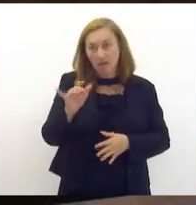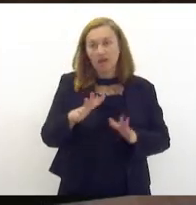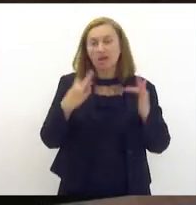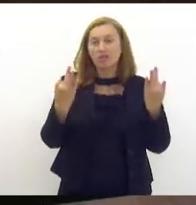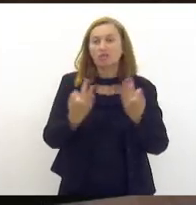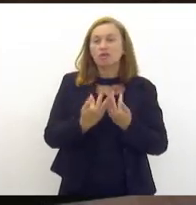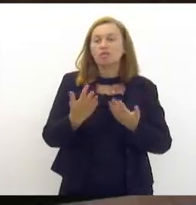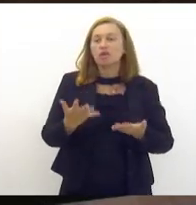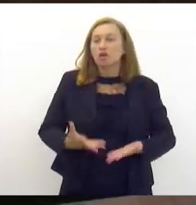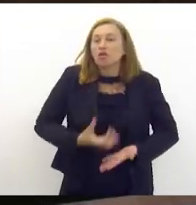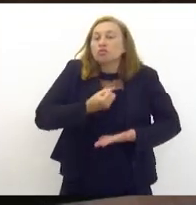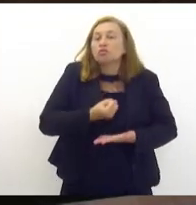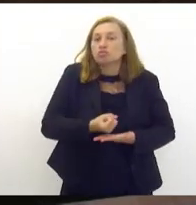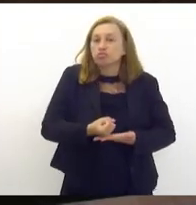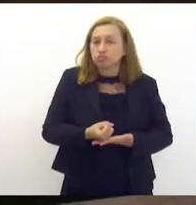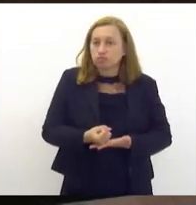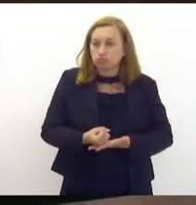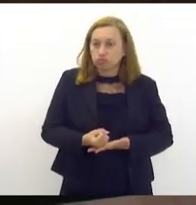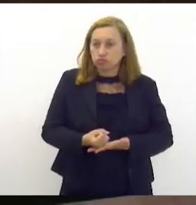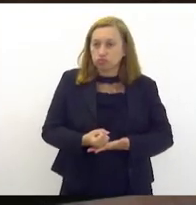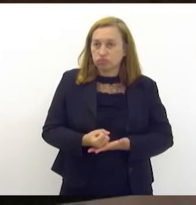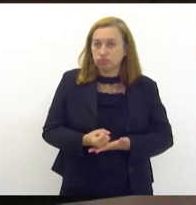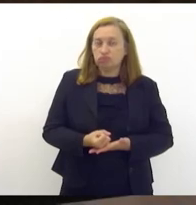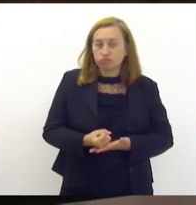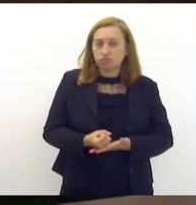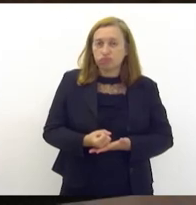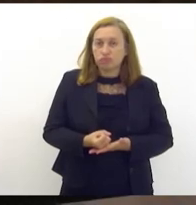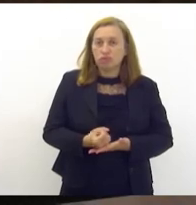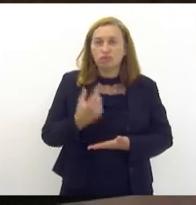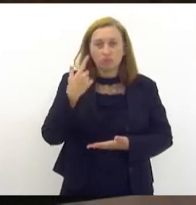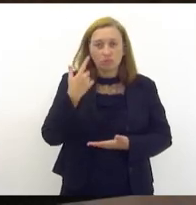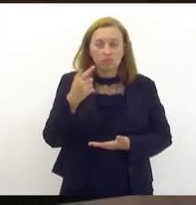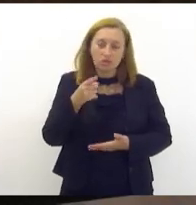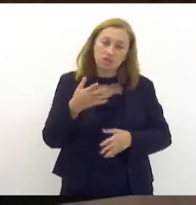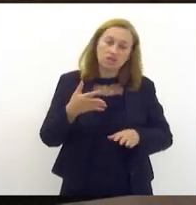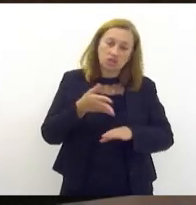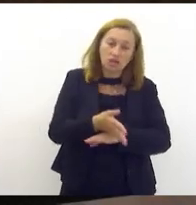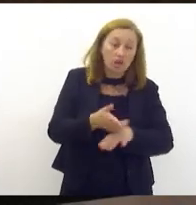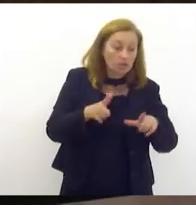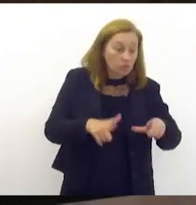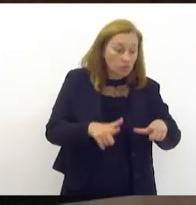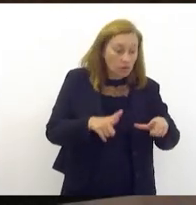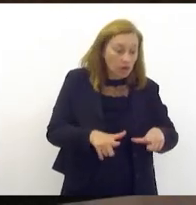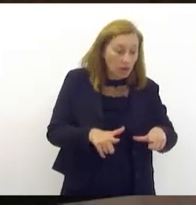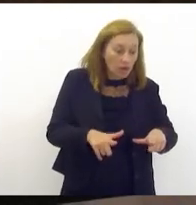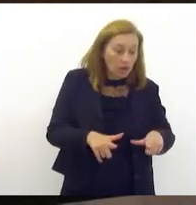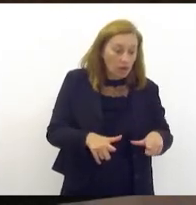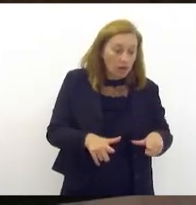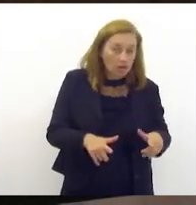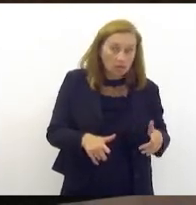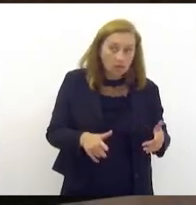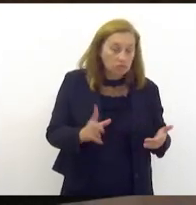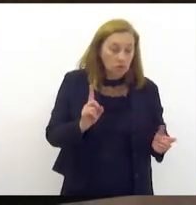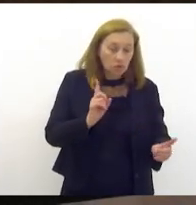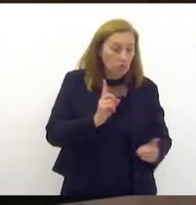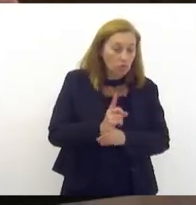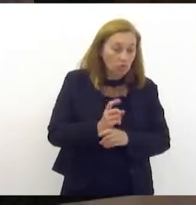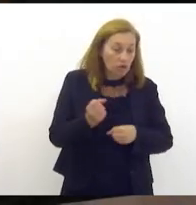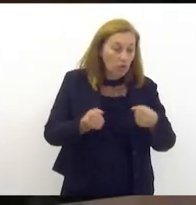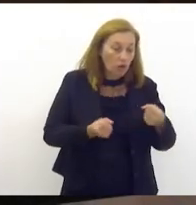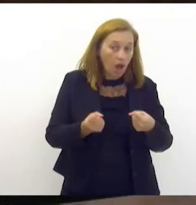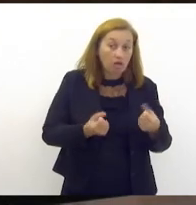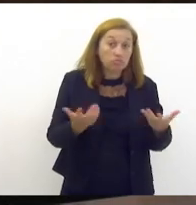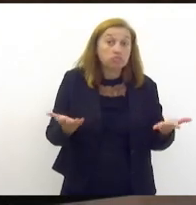aquele susto, sabe, aquela sensação de você chegar num determinado local e você dar falta do